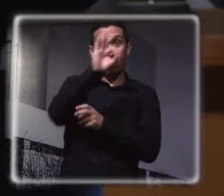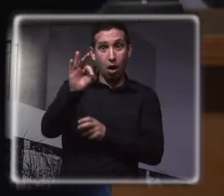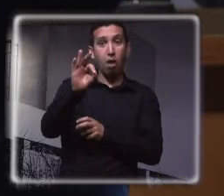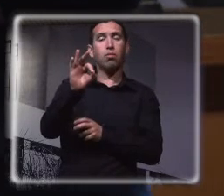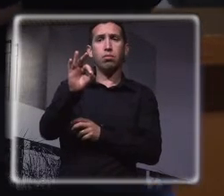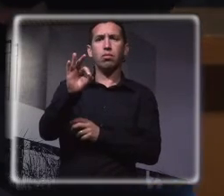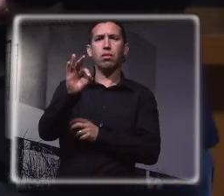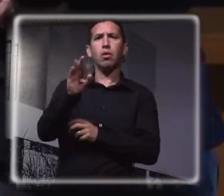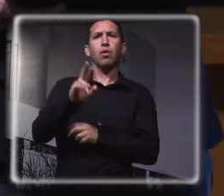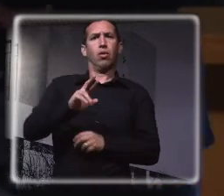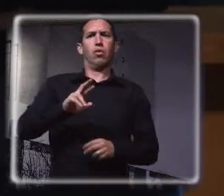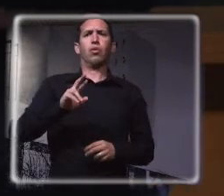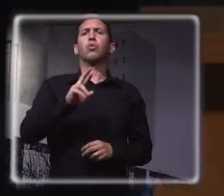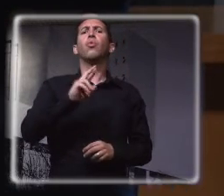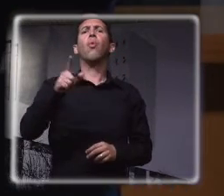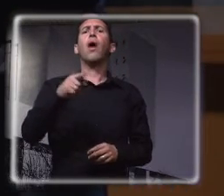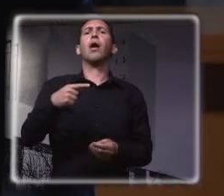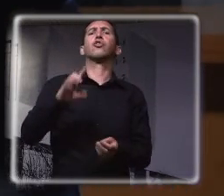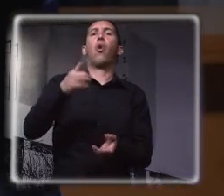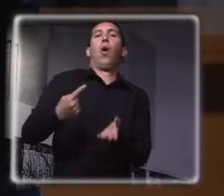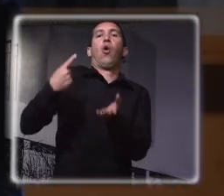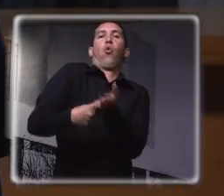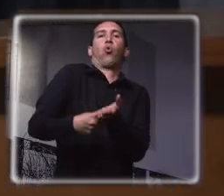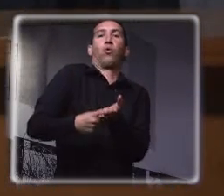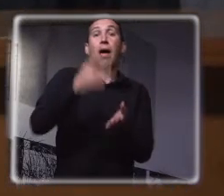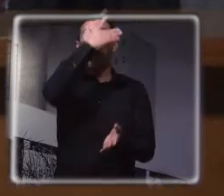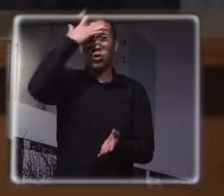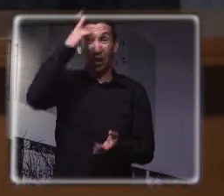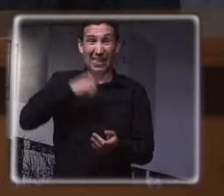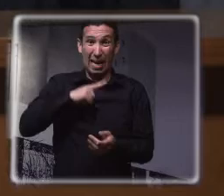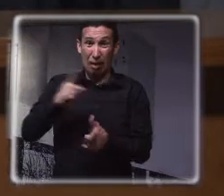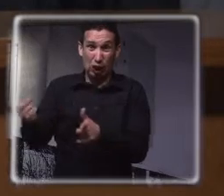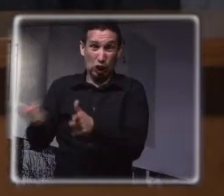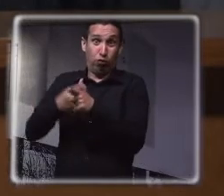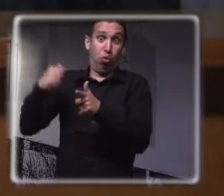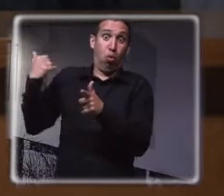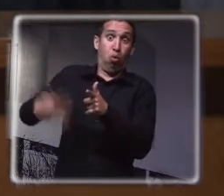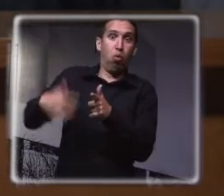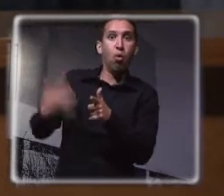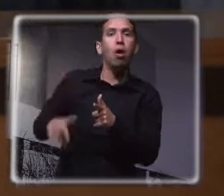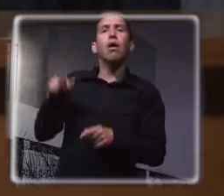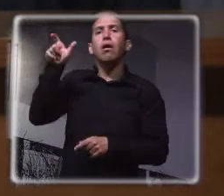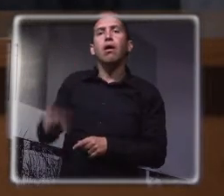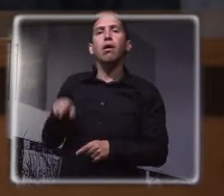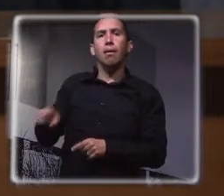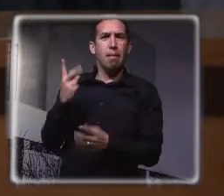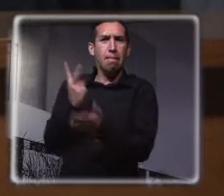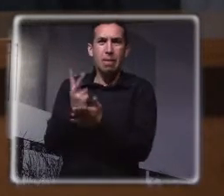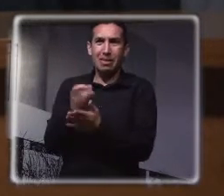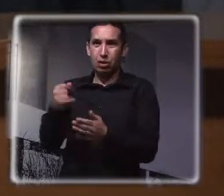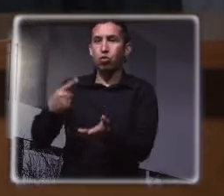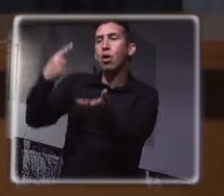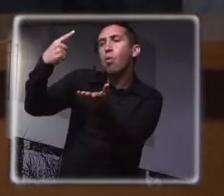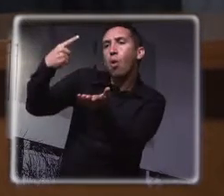está diretamente relacionado com o acordo. E no caso do superendividado é ainda mais relevante, porque mesmo que não haja acordo, ele